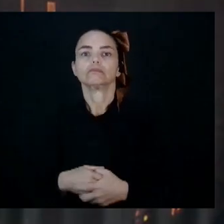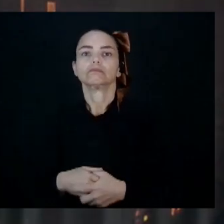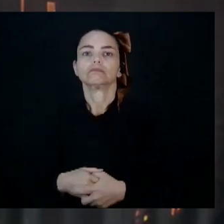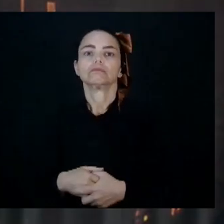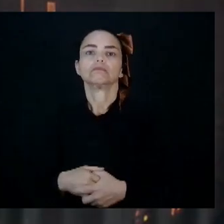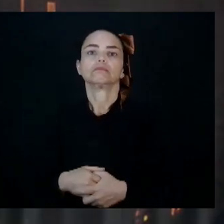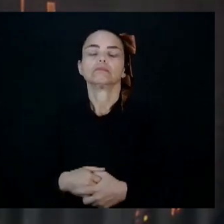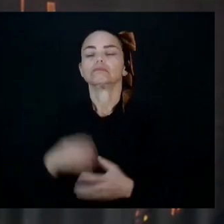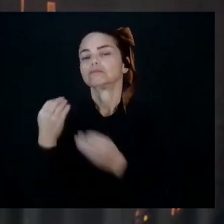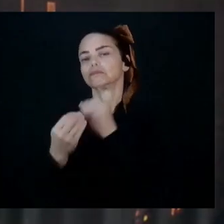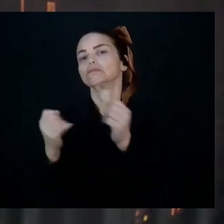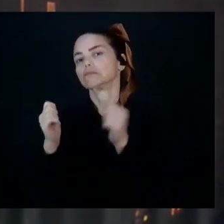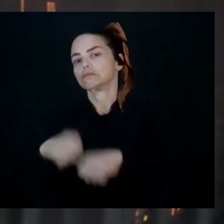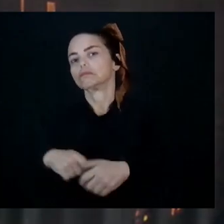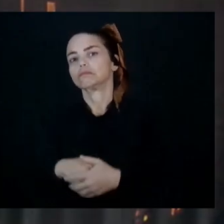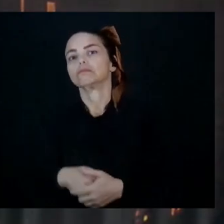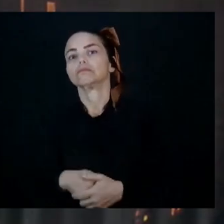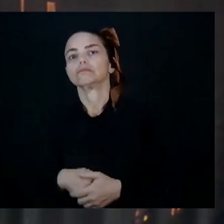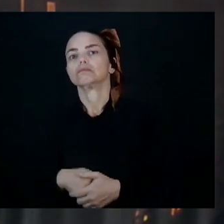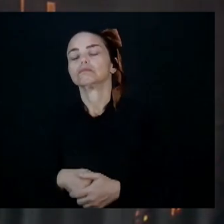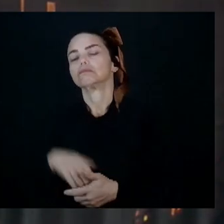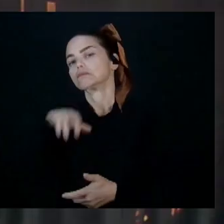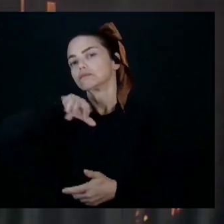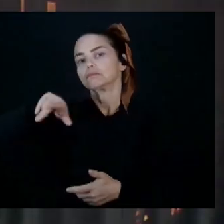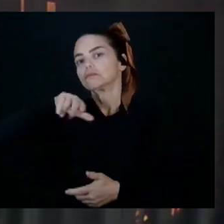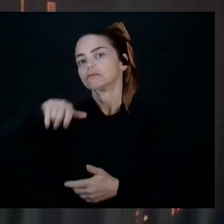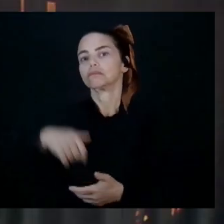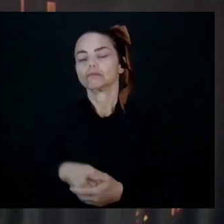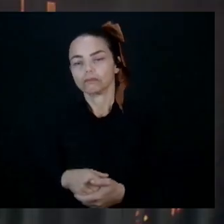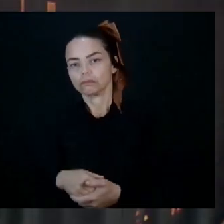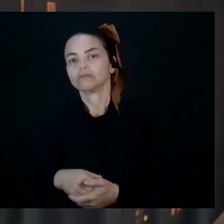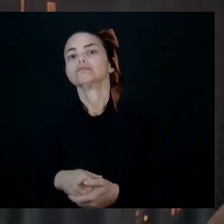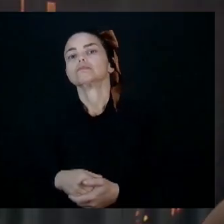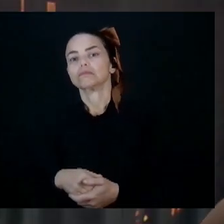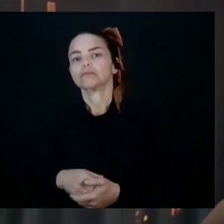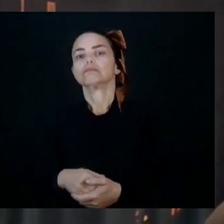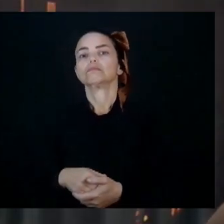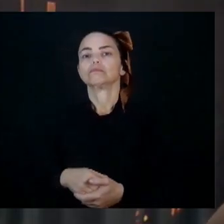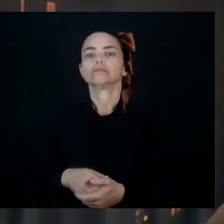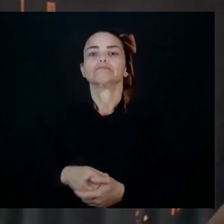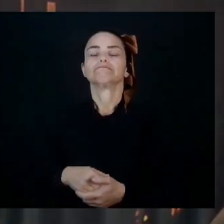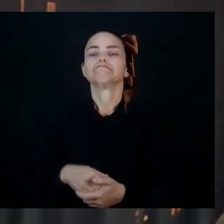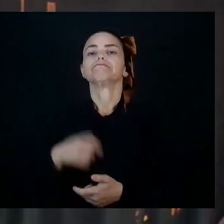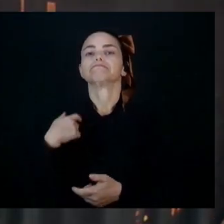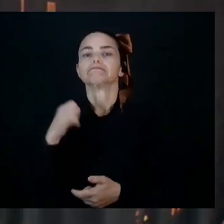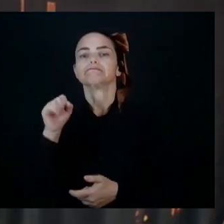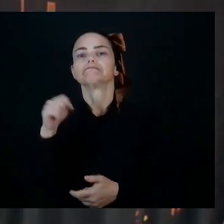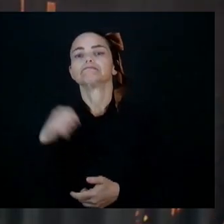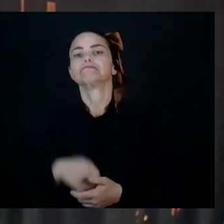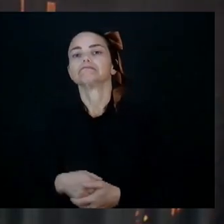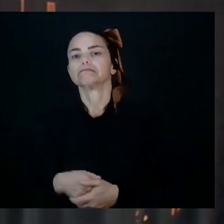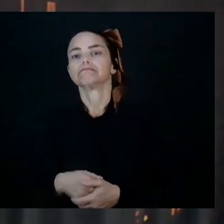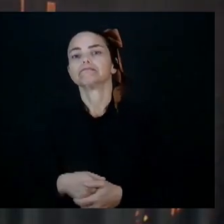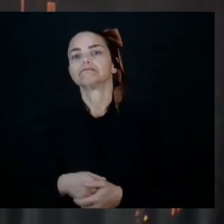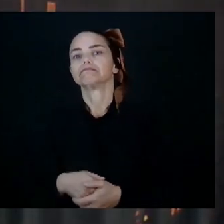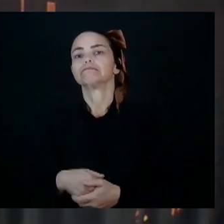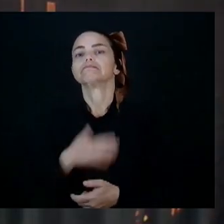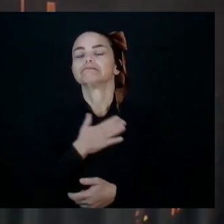que eu posso dizer isso de outra maneira? Uma comunicação não violenta, né? Exatamente, eu sou fã